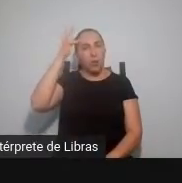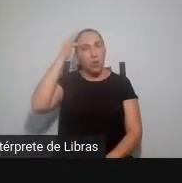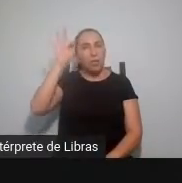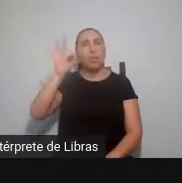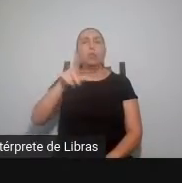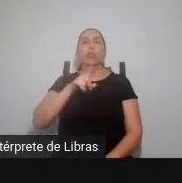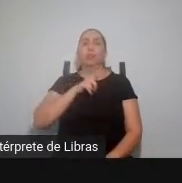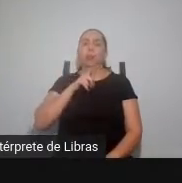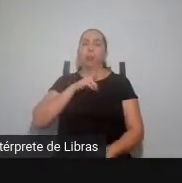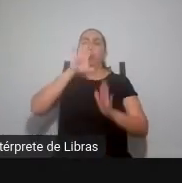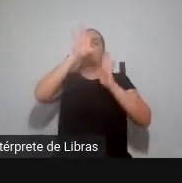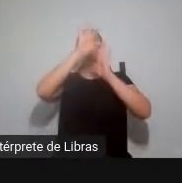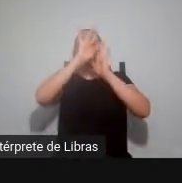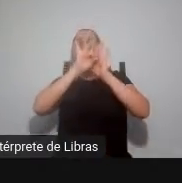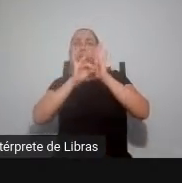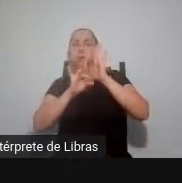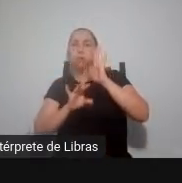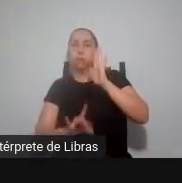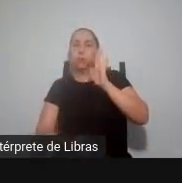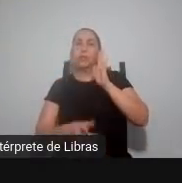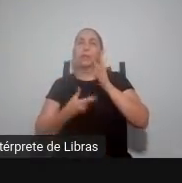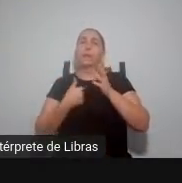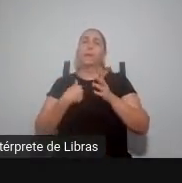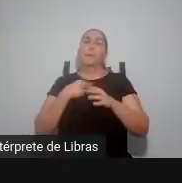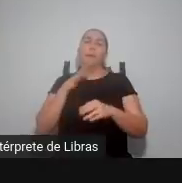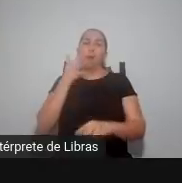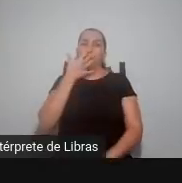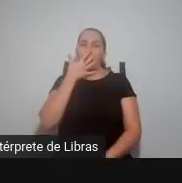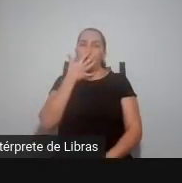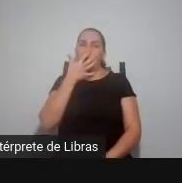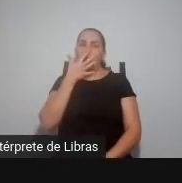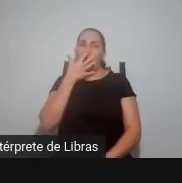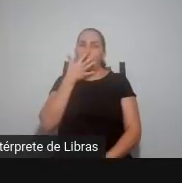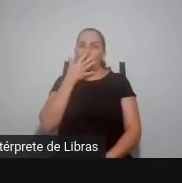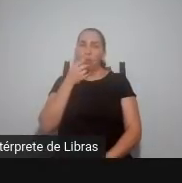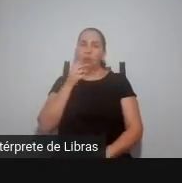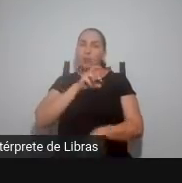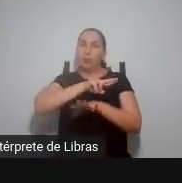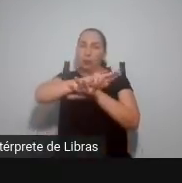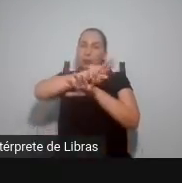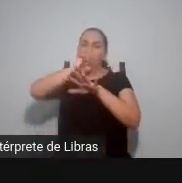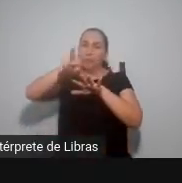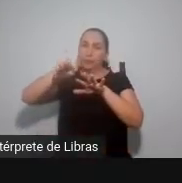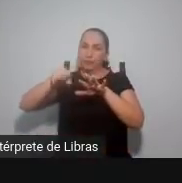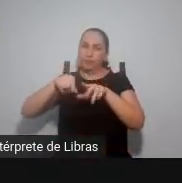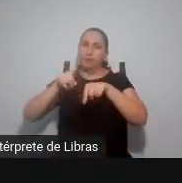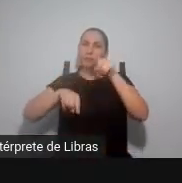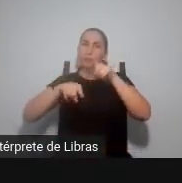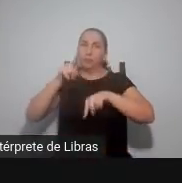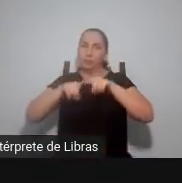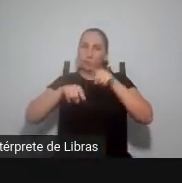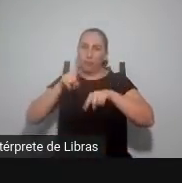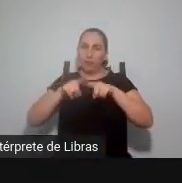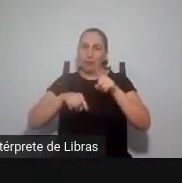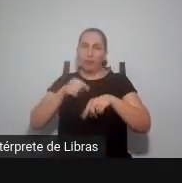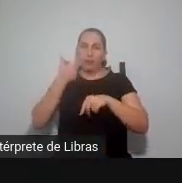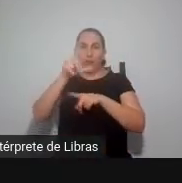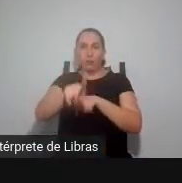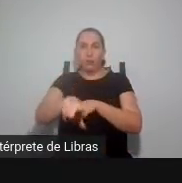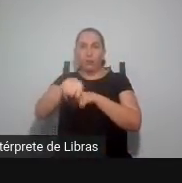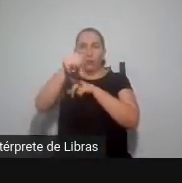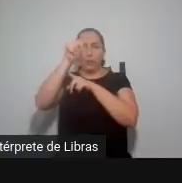intervenção, sugere encaminhamento, maravilhoso. Tem outros materiais também circulando, nós escolhemos esse, mas tem